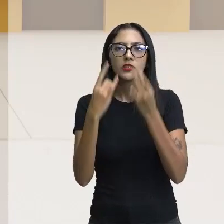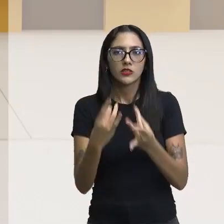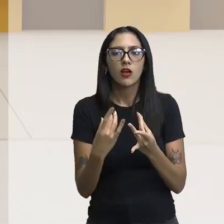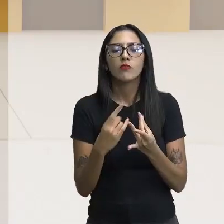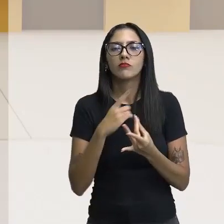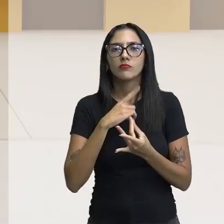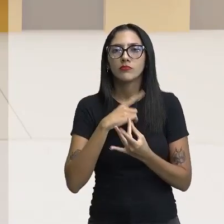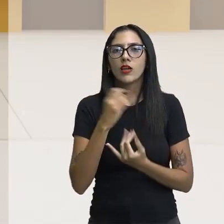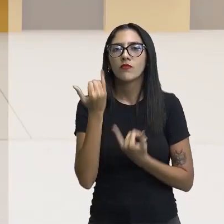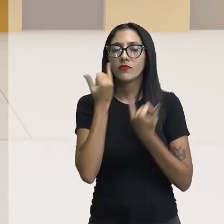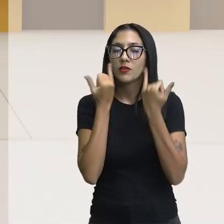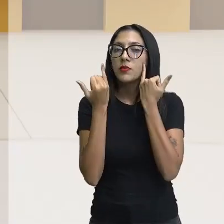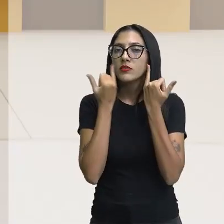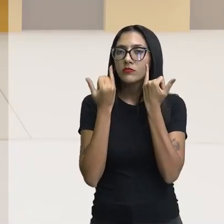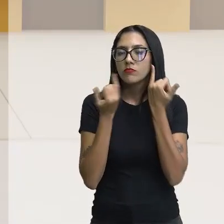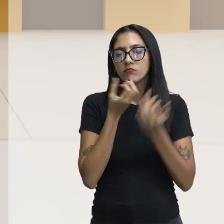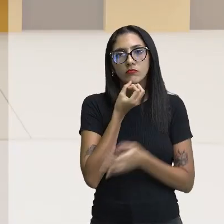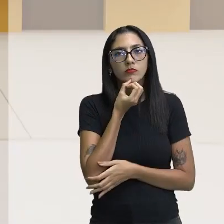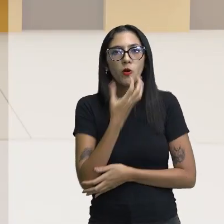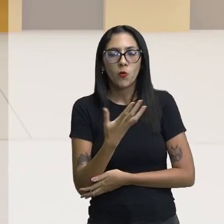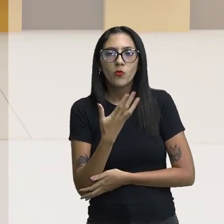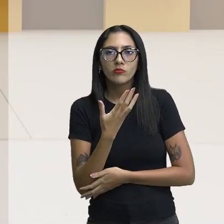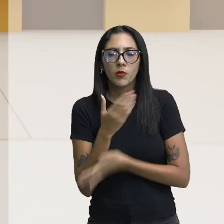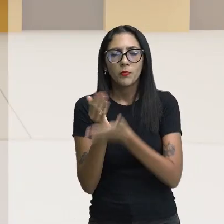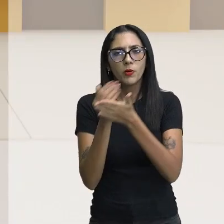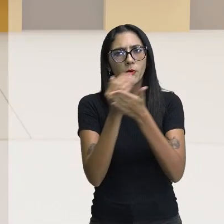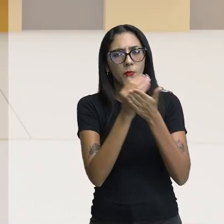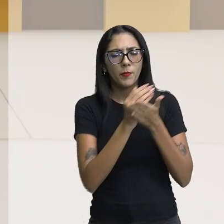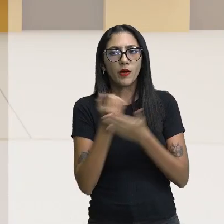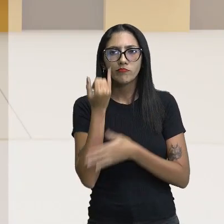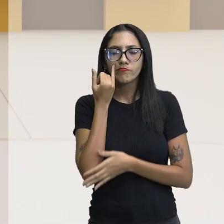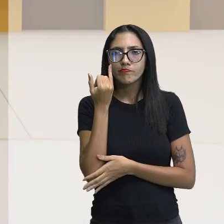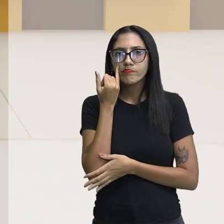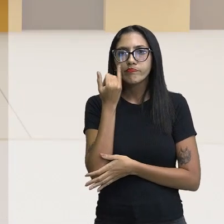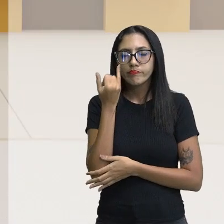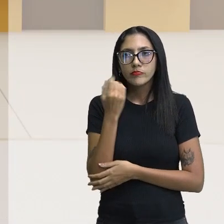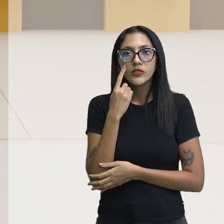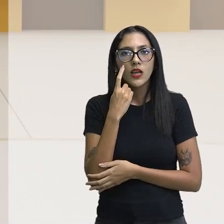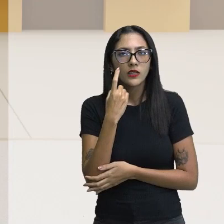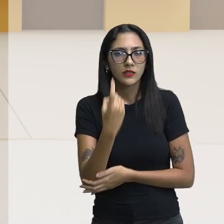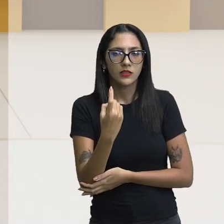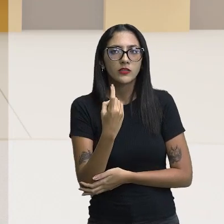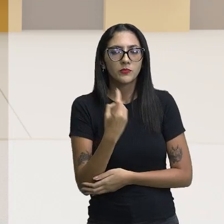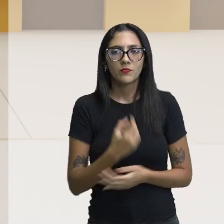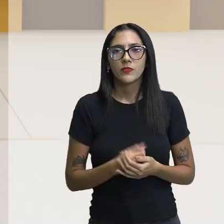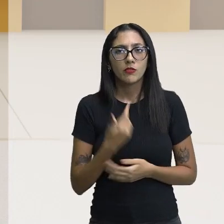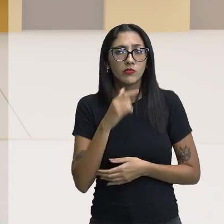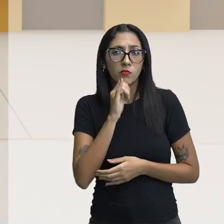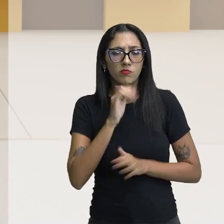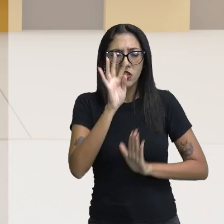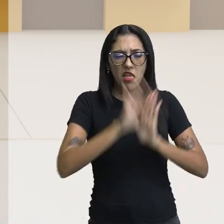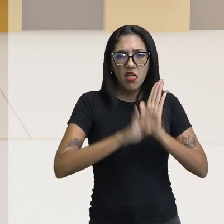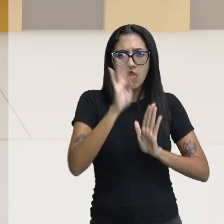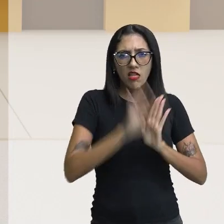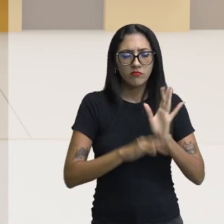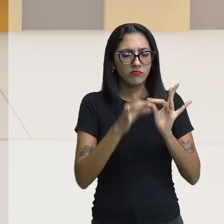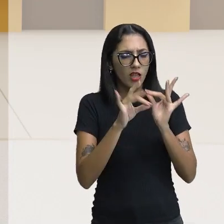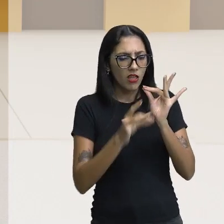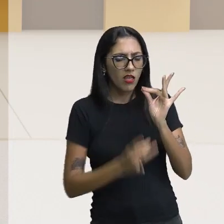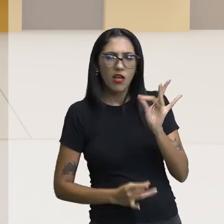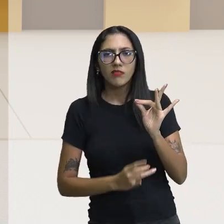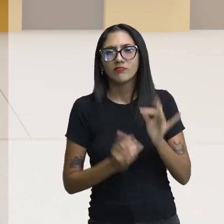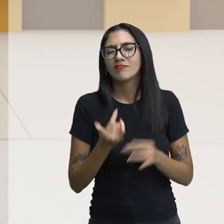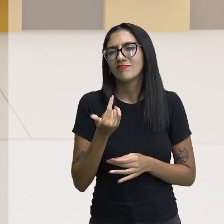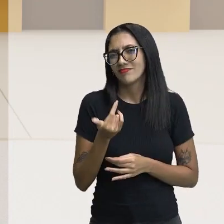dados suficientes, né, para trazer informação para a gente. Não tem muito texto, porque às vezes a gente